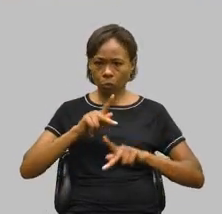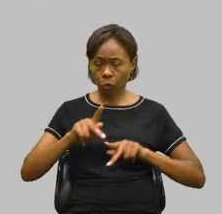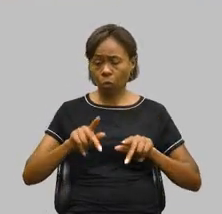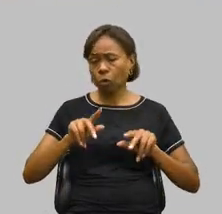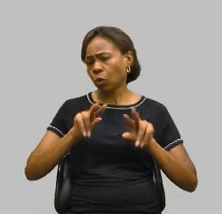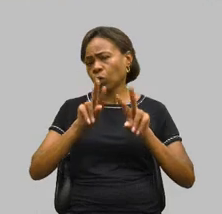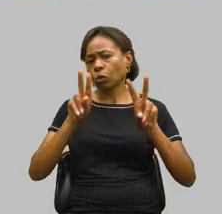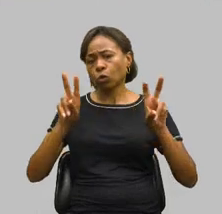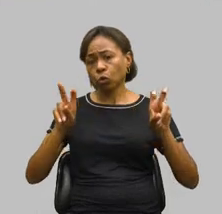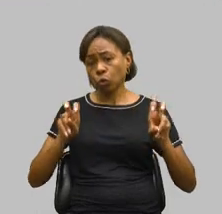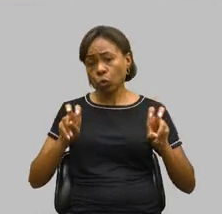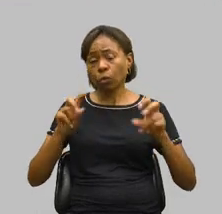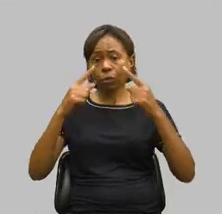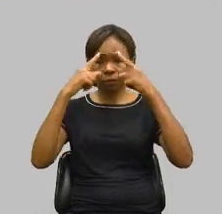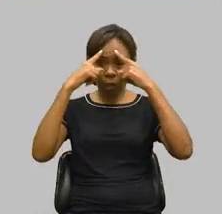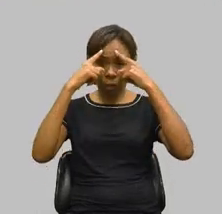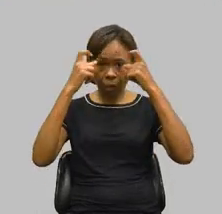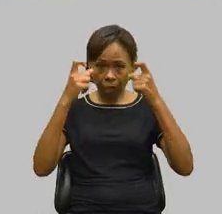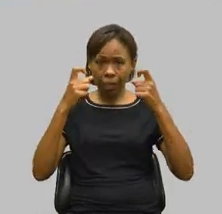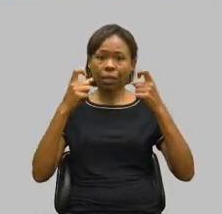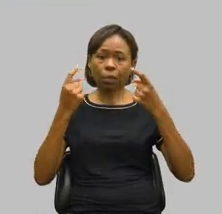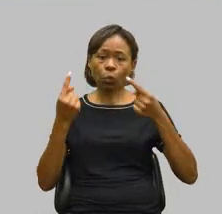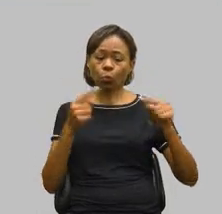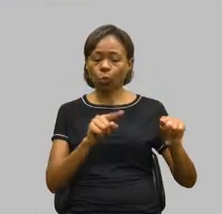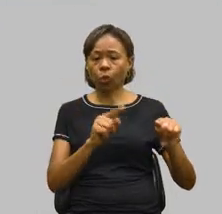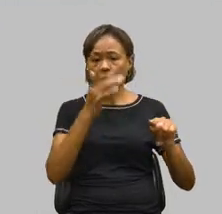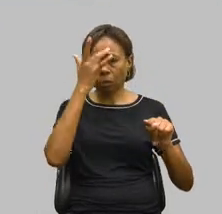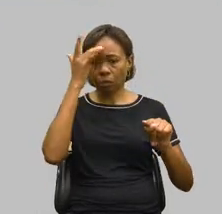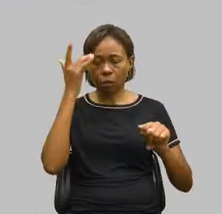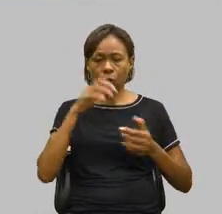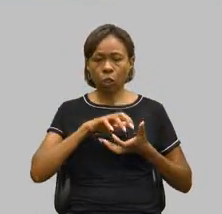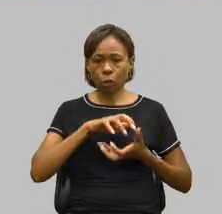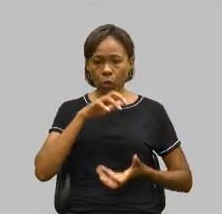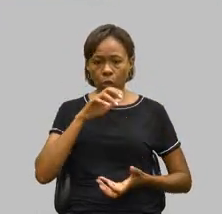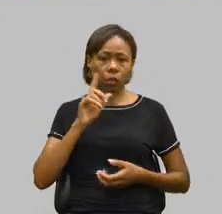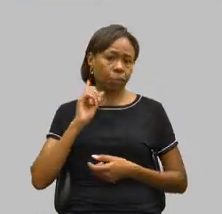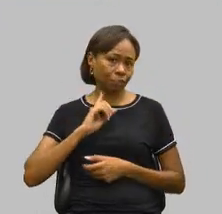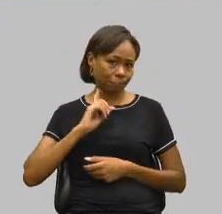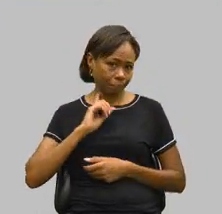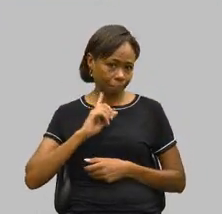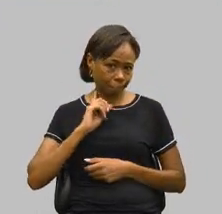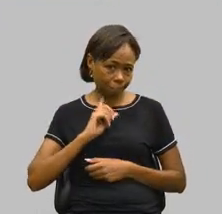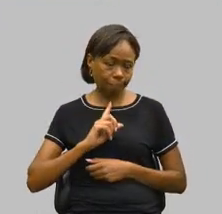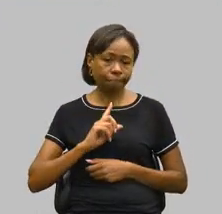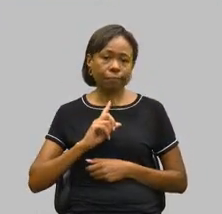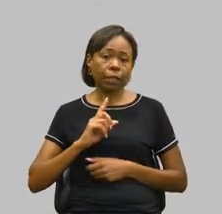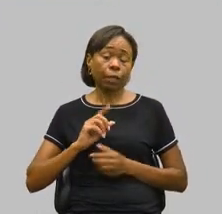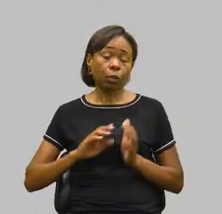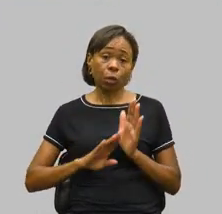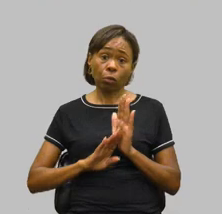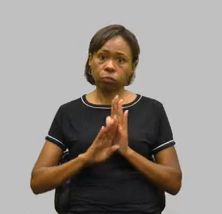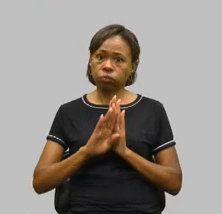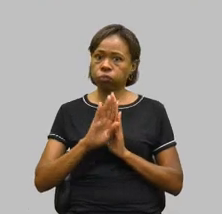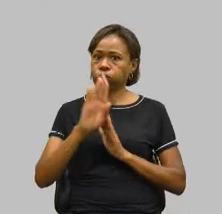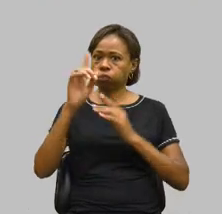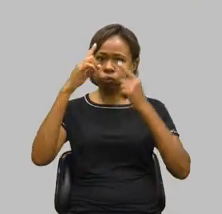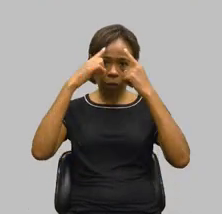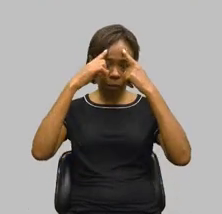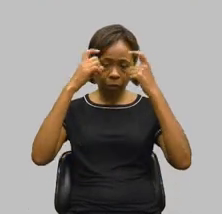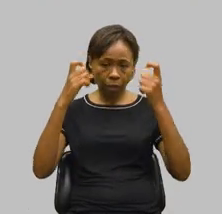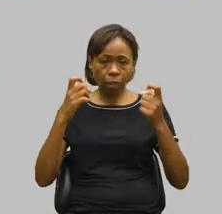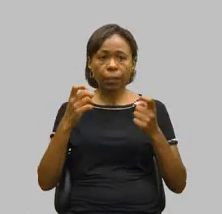a situação de violência à pessoa idosa aqui no estado de Minas Gerais também uma violência que cresce muito queria